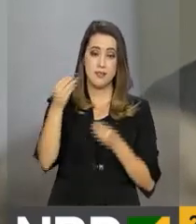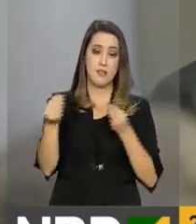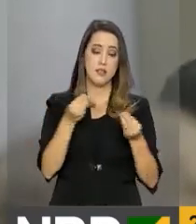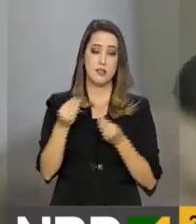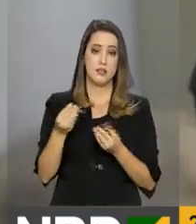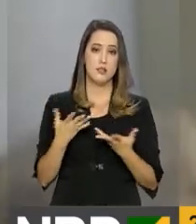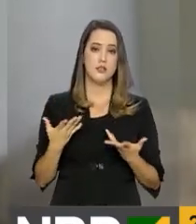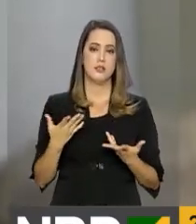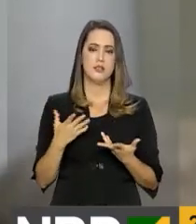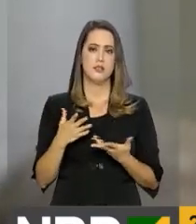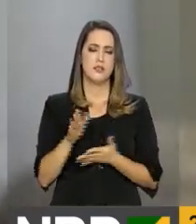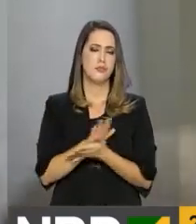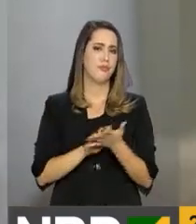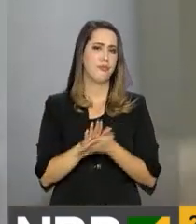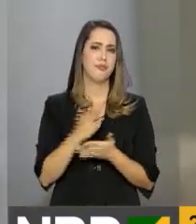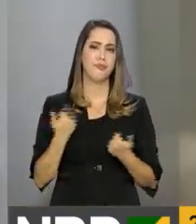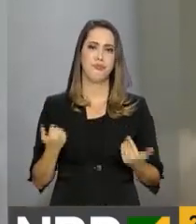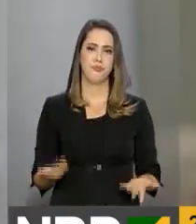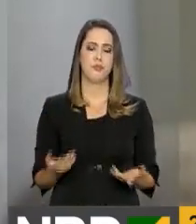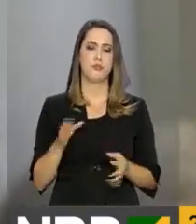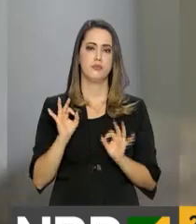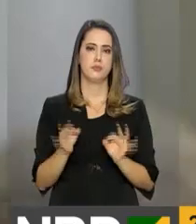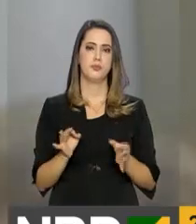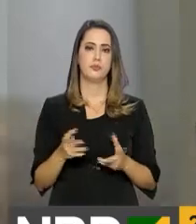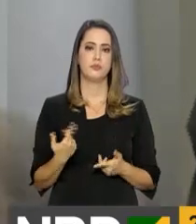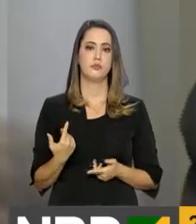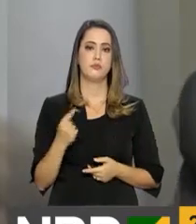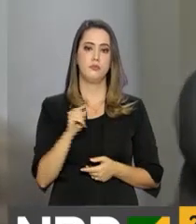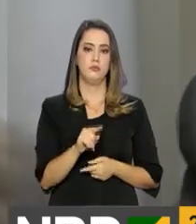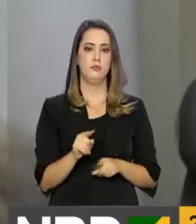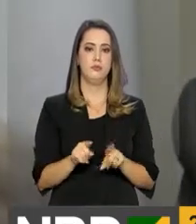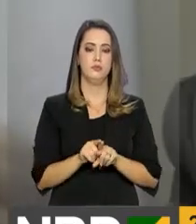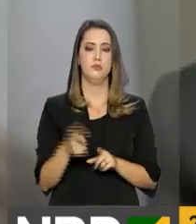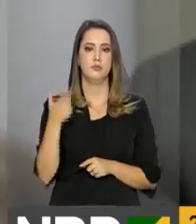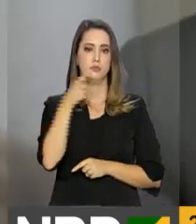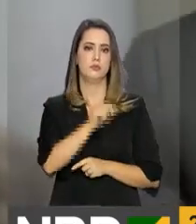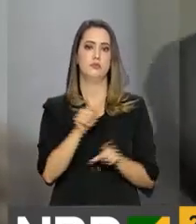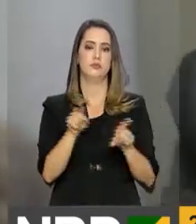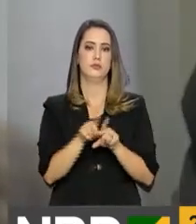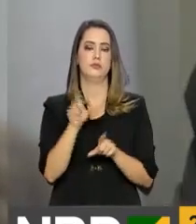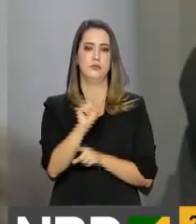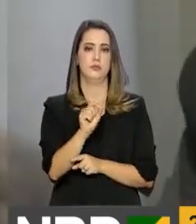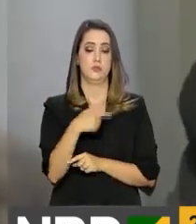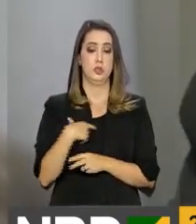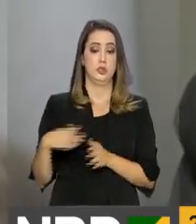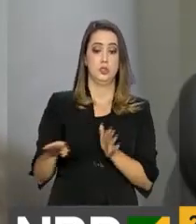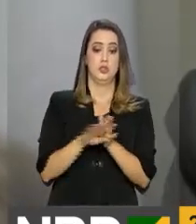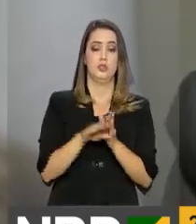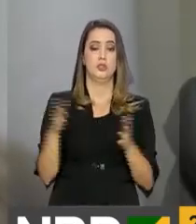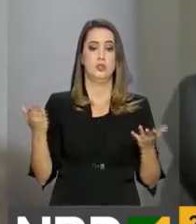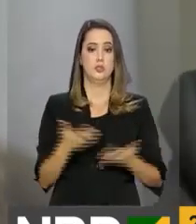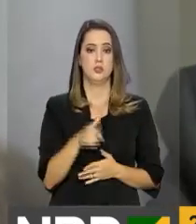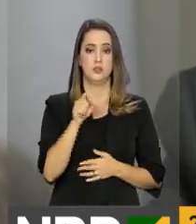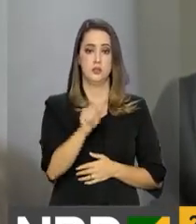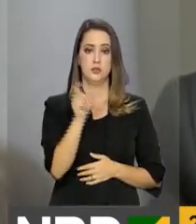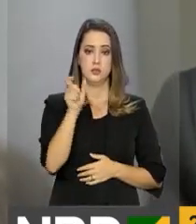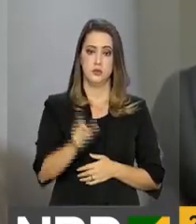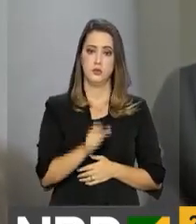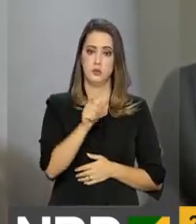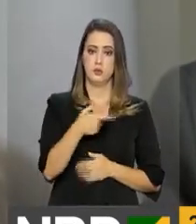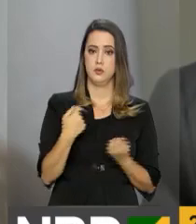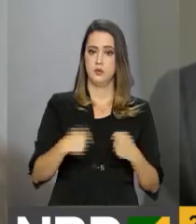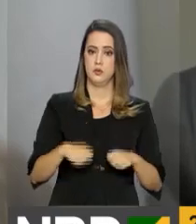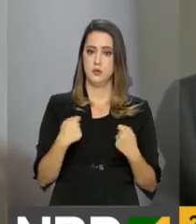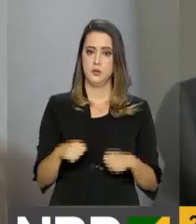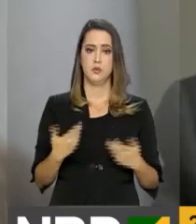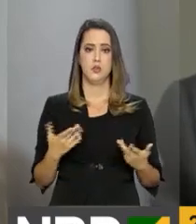Foi muito bem. Chegamos agora no ano eleitoral, com grandes dificuldades, eu percebi nitidamente que talvez nem fosse